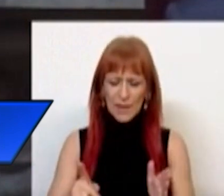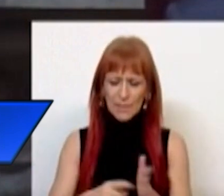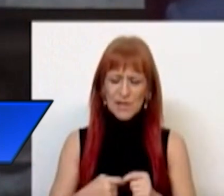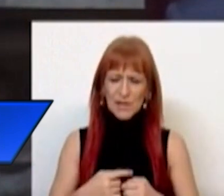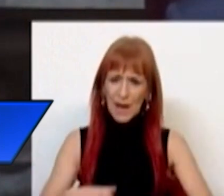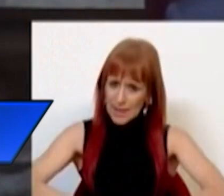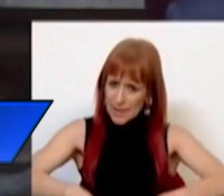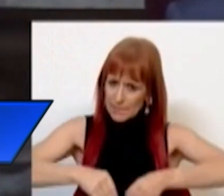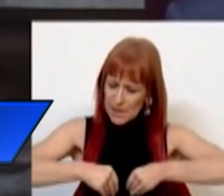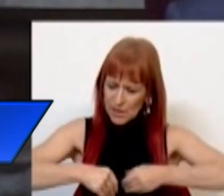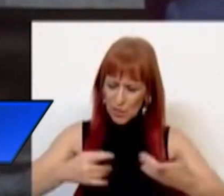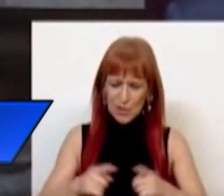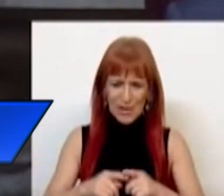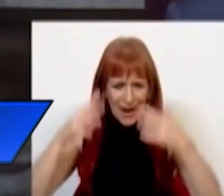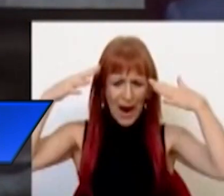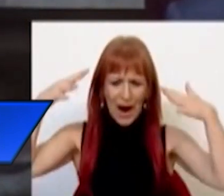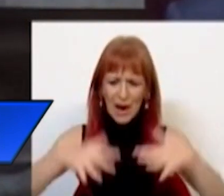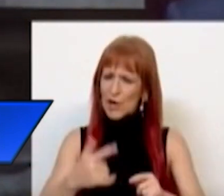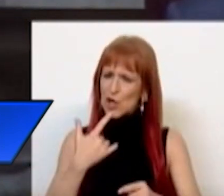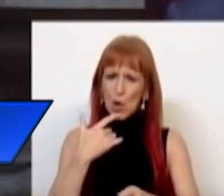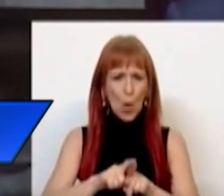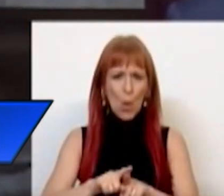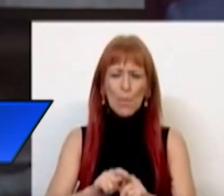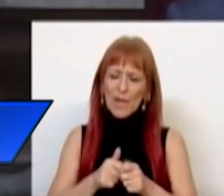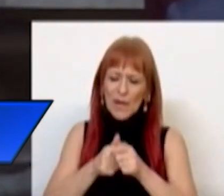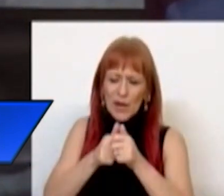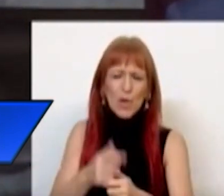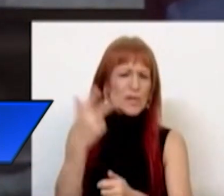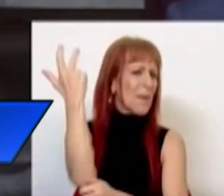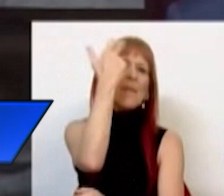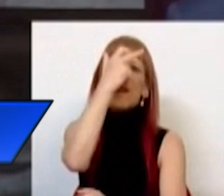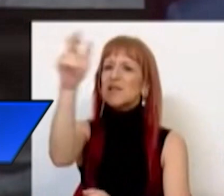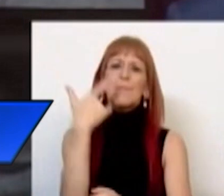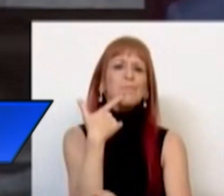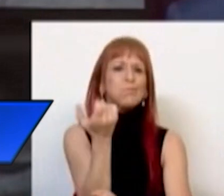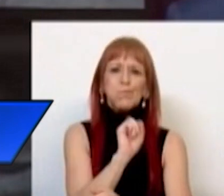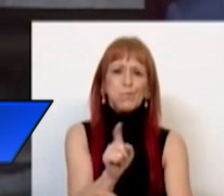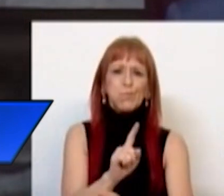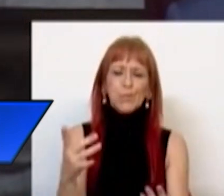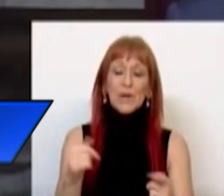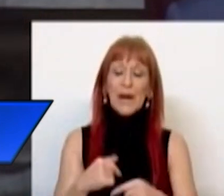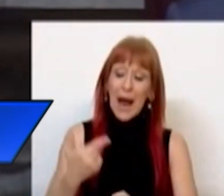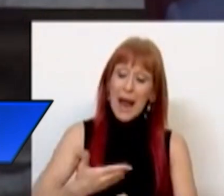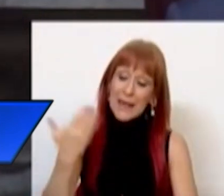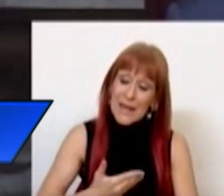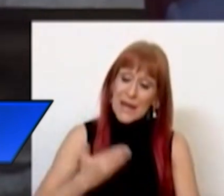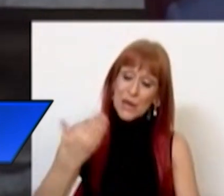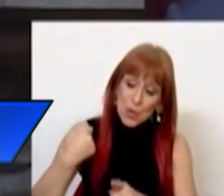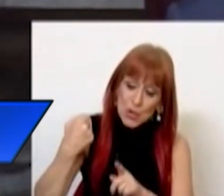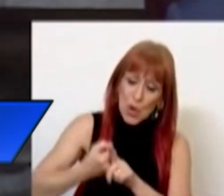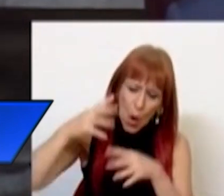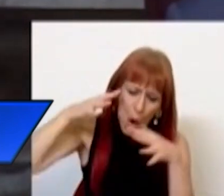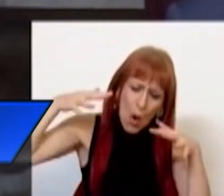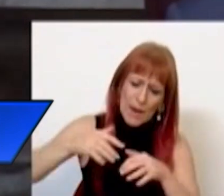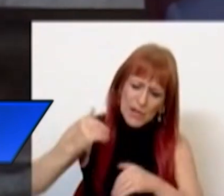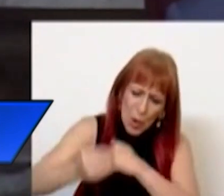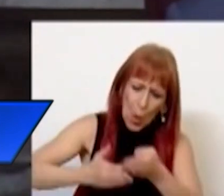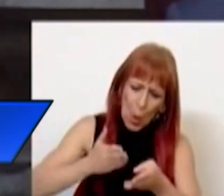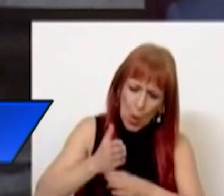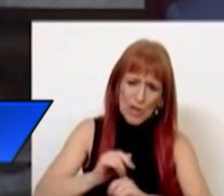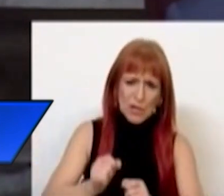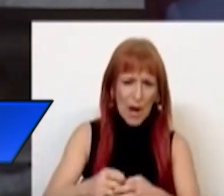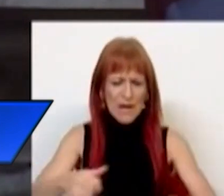reaproximação diplomática entre os países e pela assinatura de acordos em diversas áreas em seu último compromisso